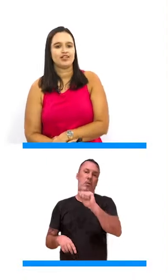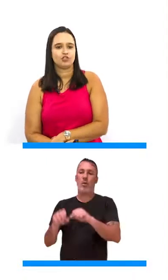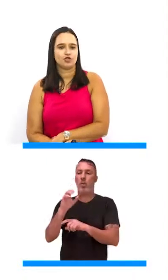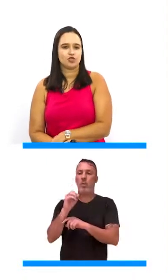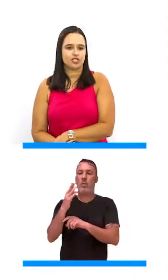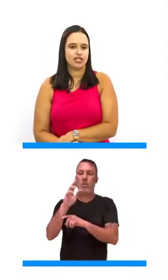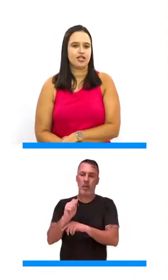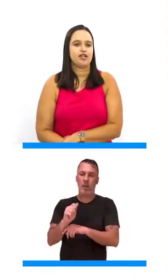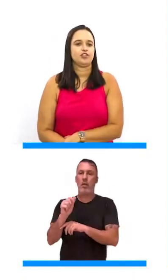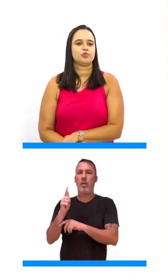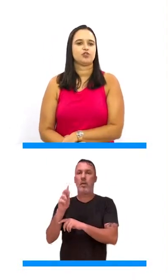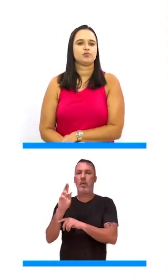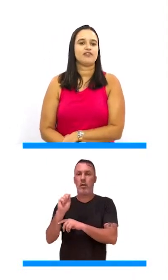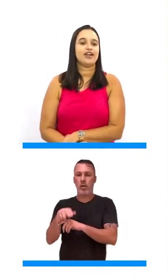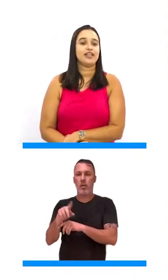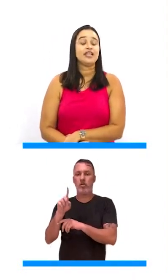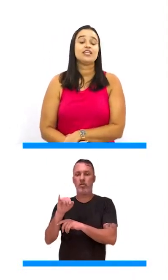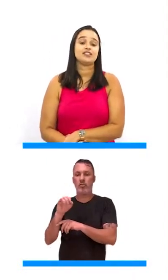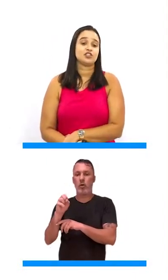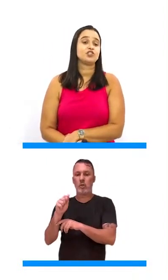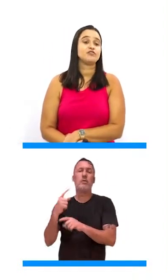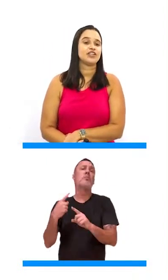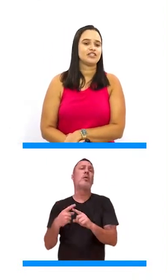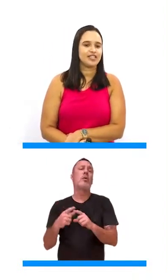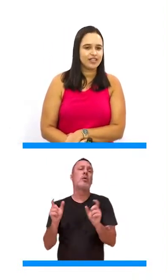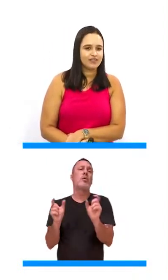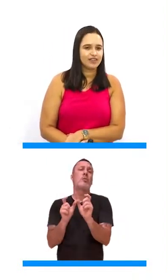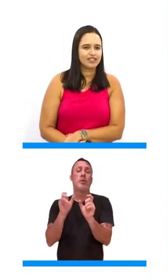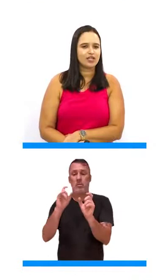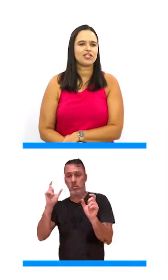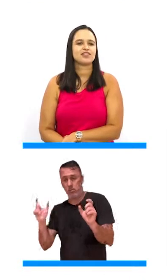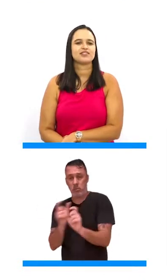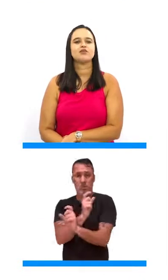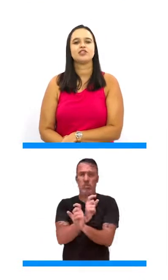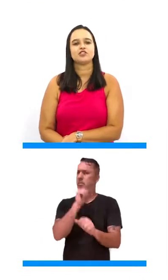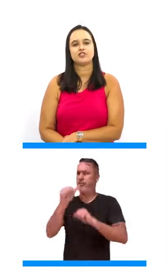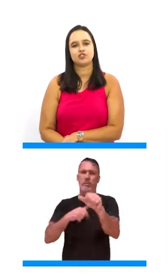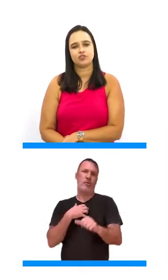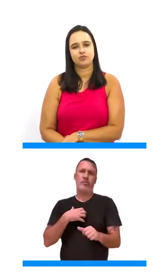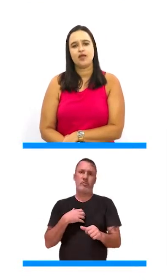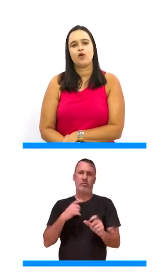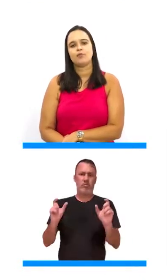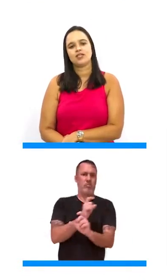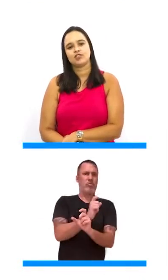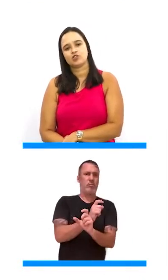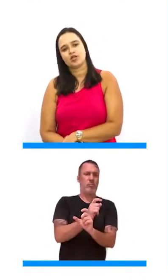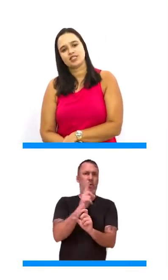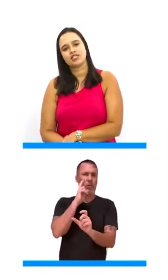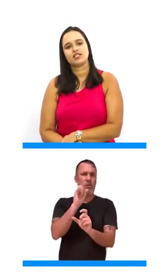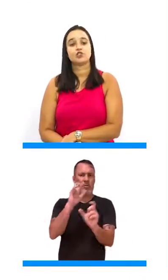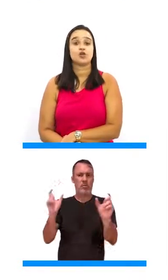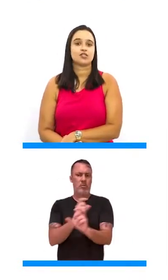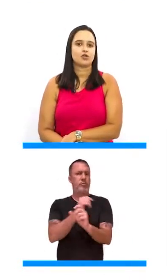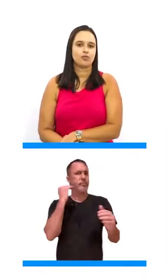Obra grandiosa, né? A gente pode observar aí que se a gente inverter, vai ter alteração aí de sentido. Obra